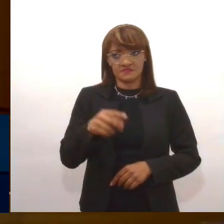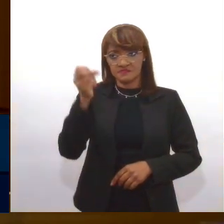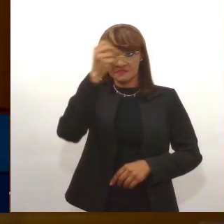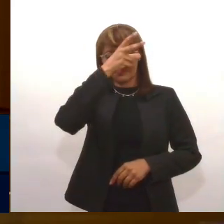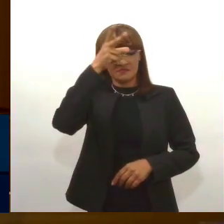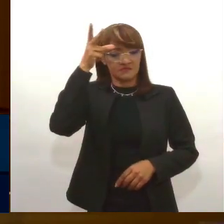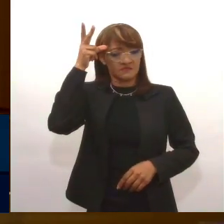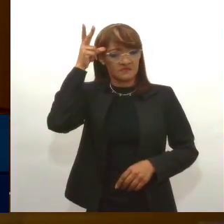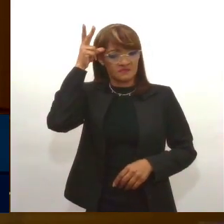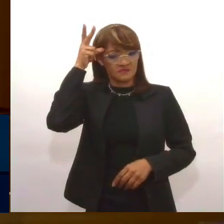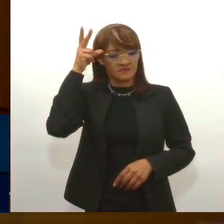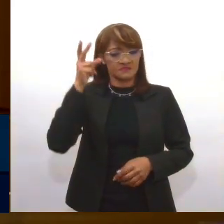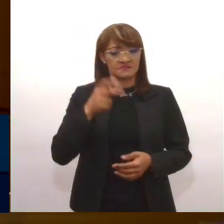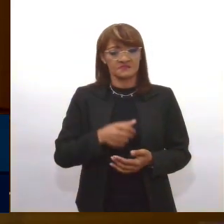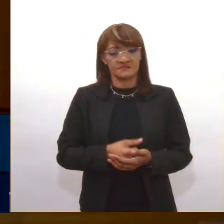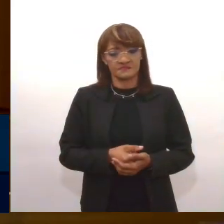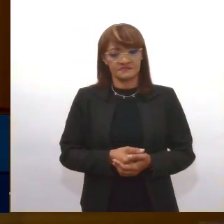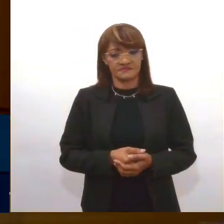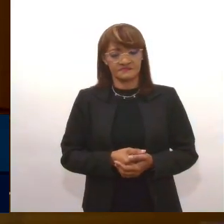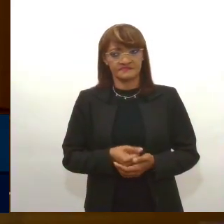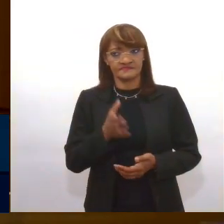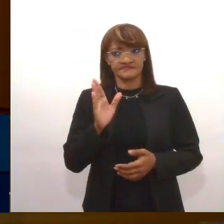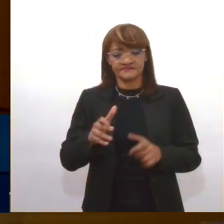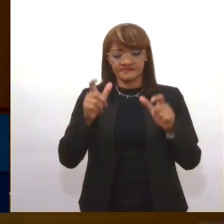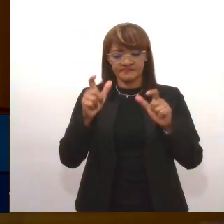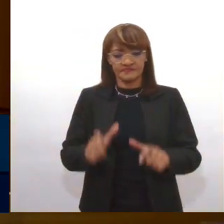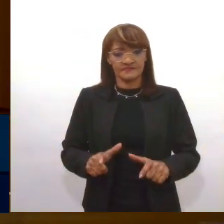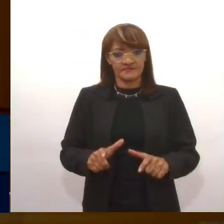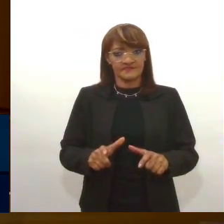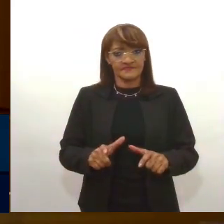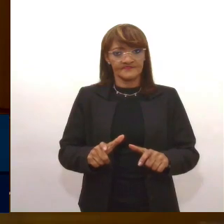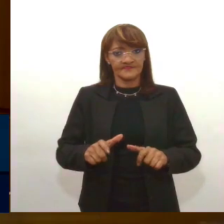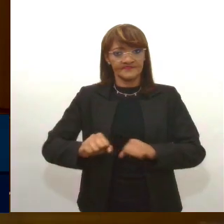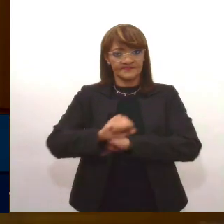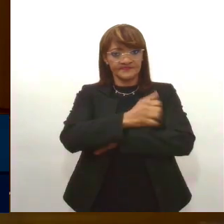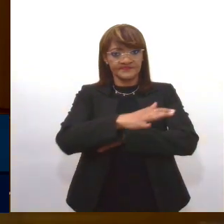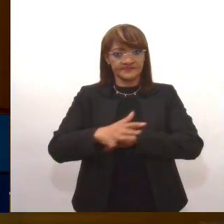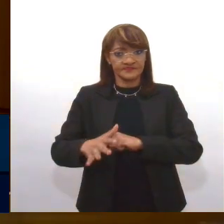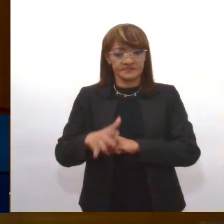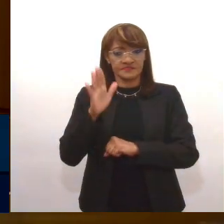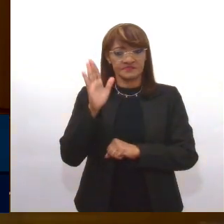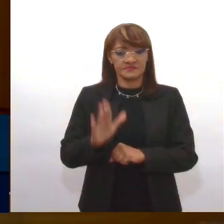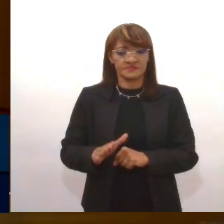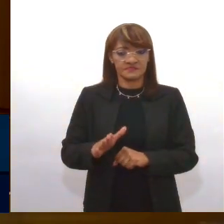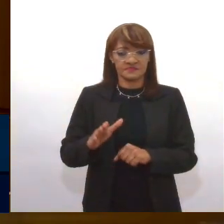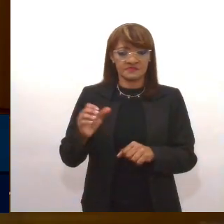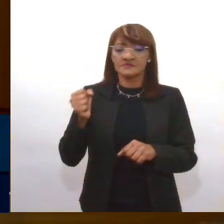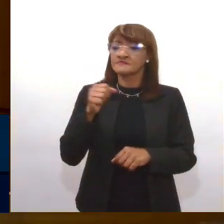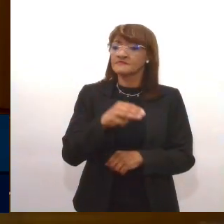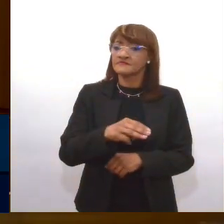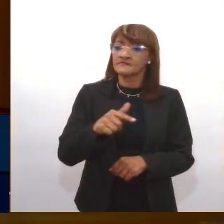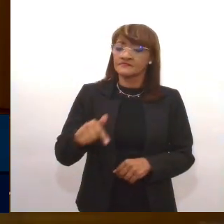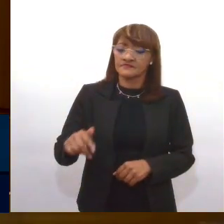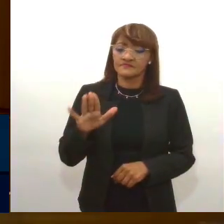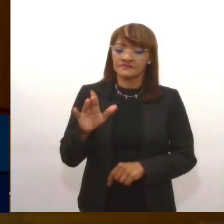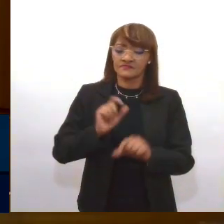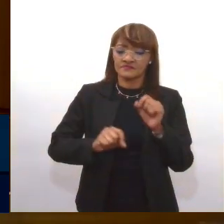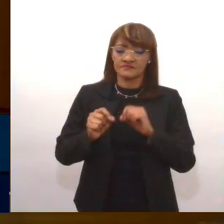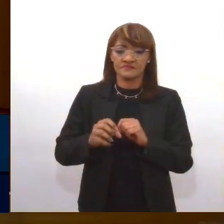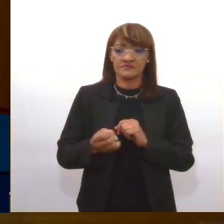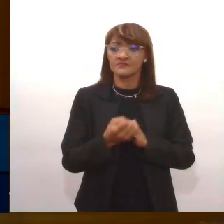zona de expansão de Aracaju um conjunto de obras com intuito de beneficiar né as grandes